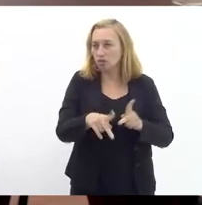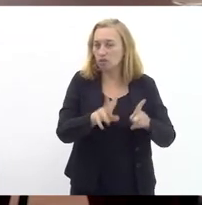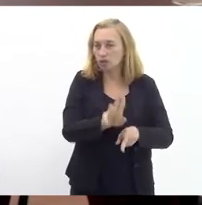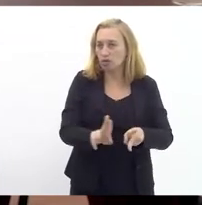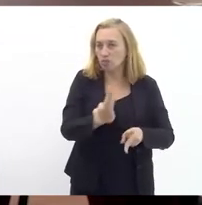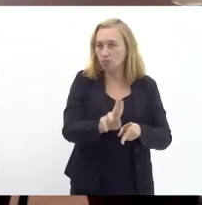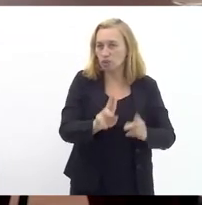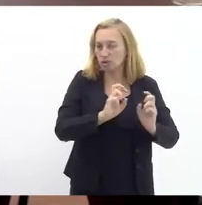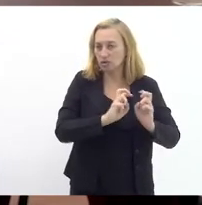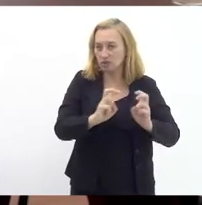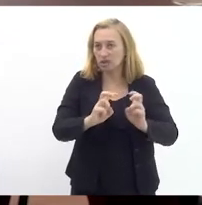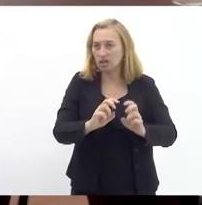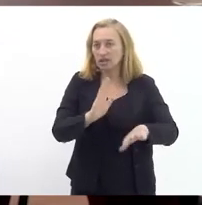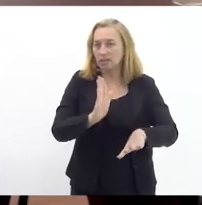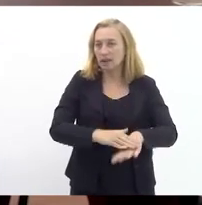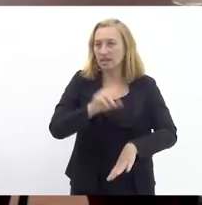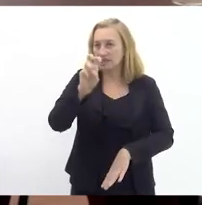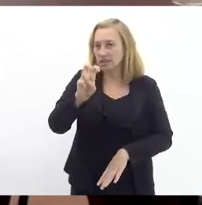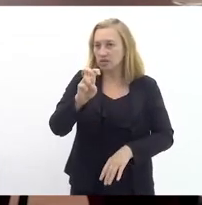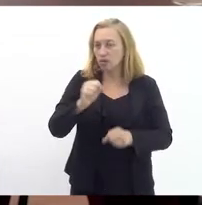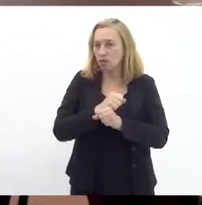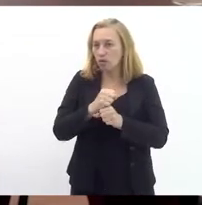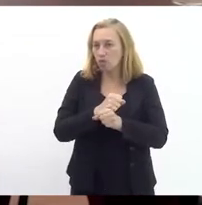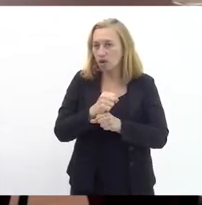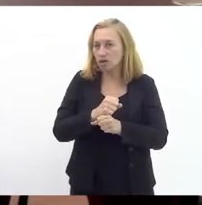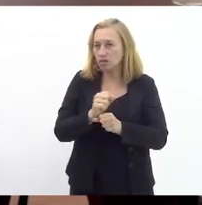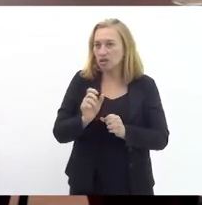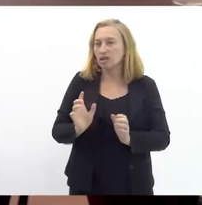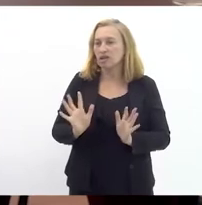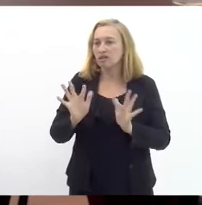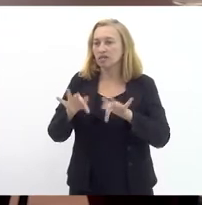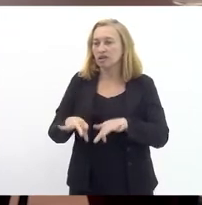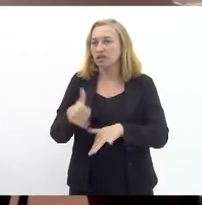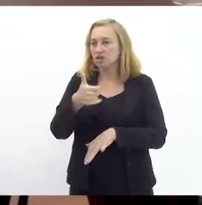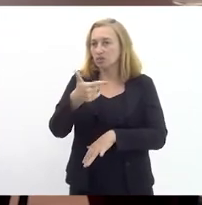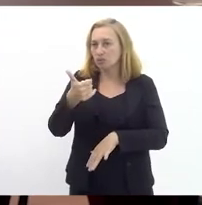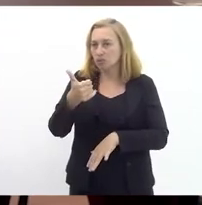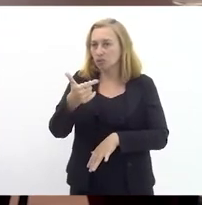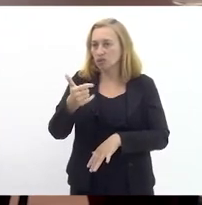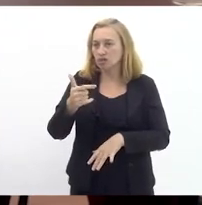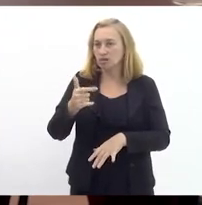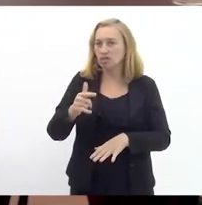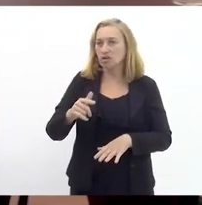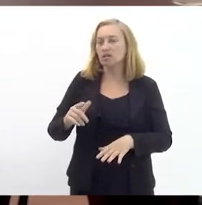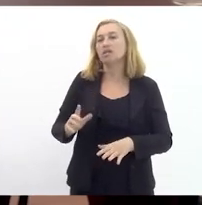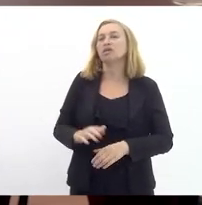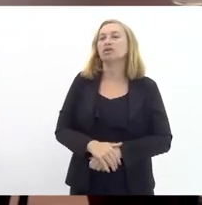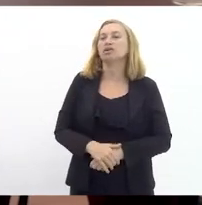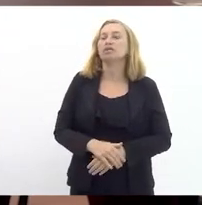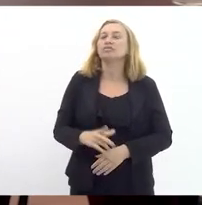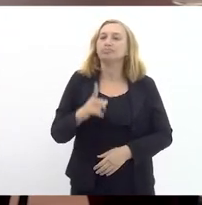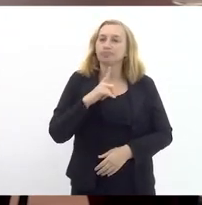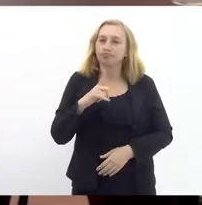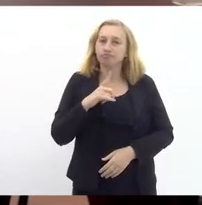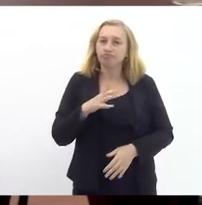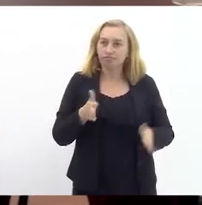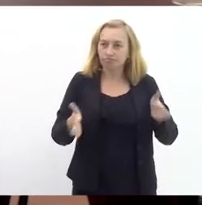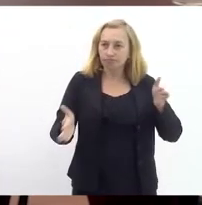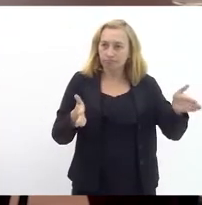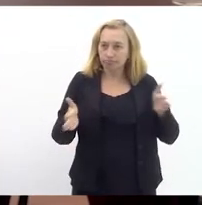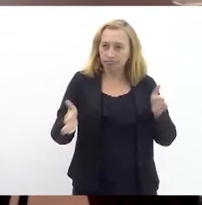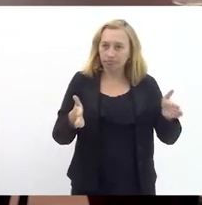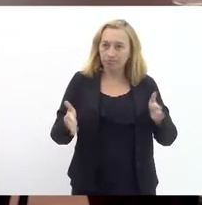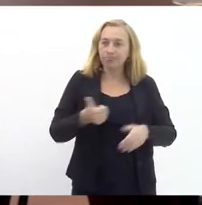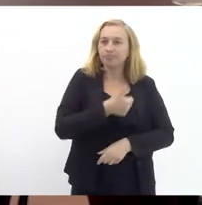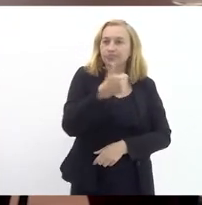E depois tem mais 5 anos, que completa 12, podendo ser menor para o restante. Então, isso tem um cronograma. E os primeiros